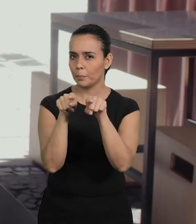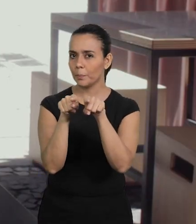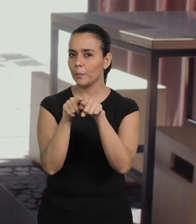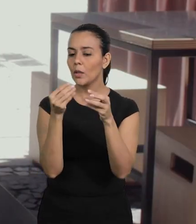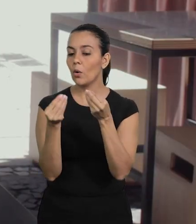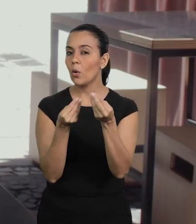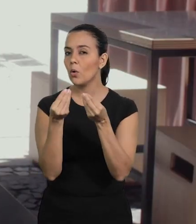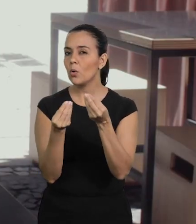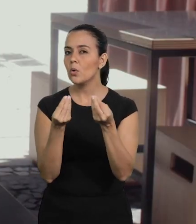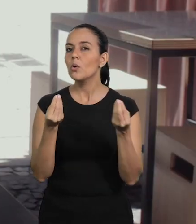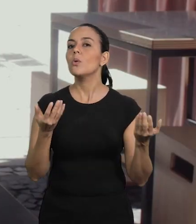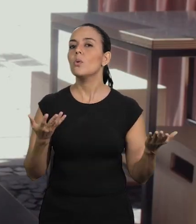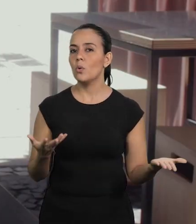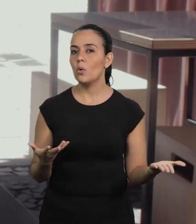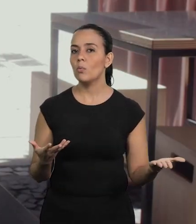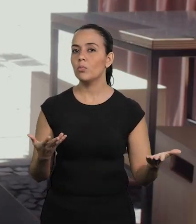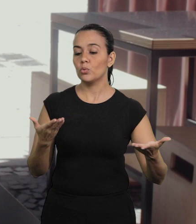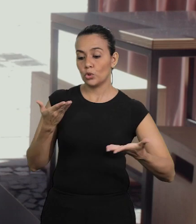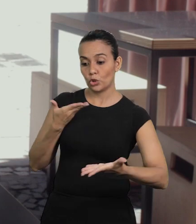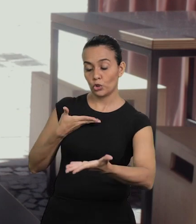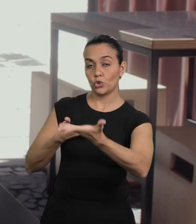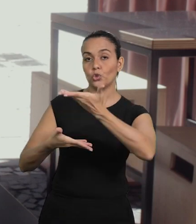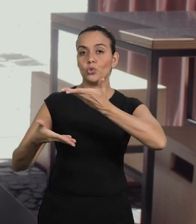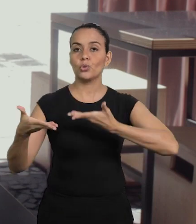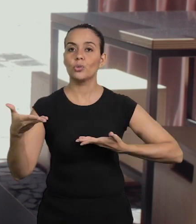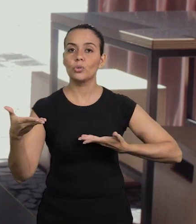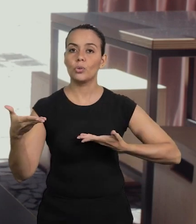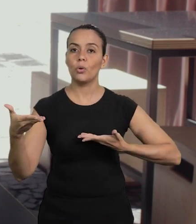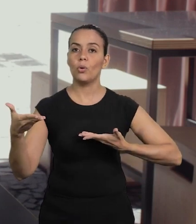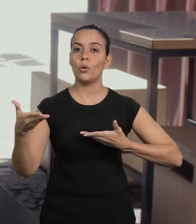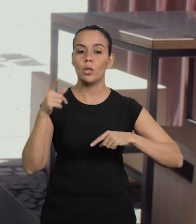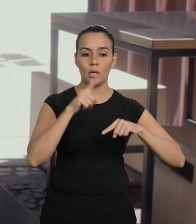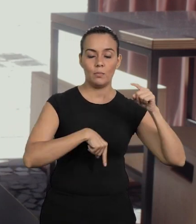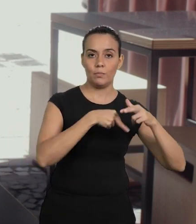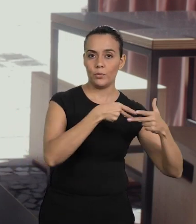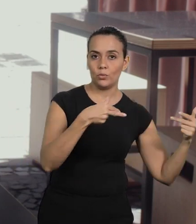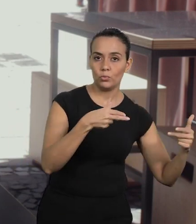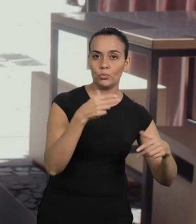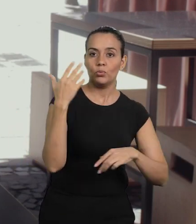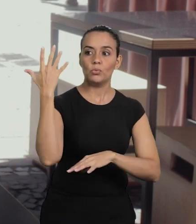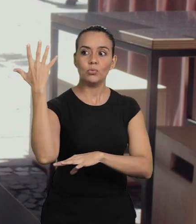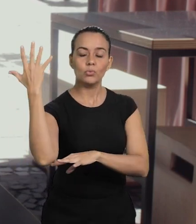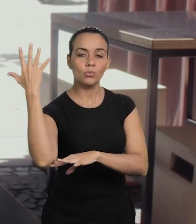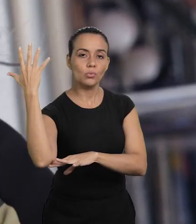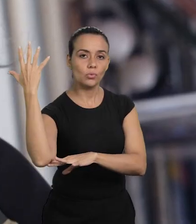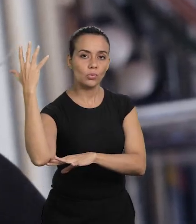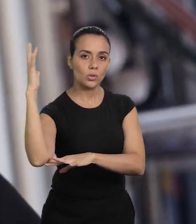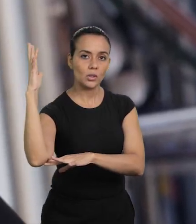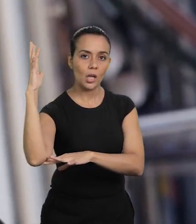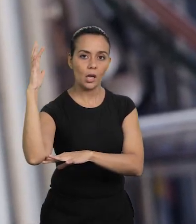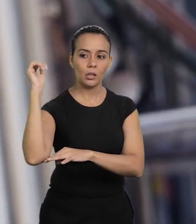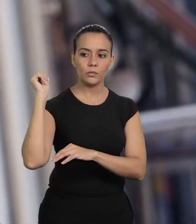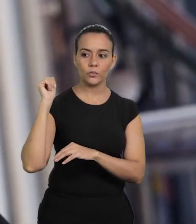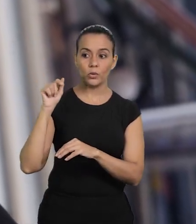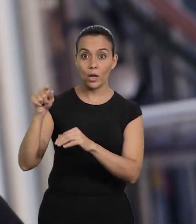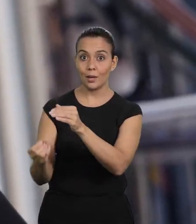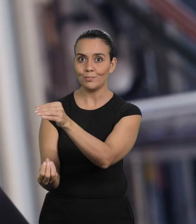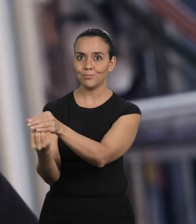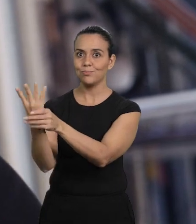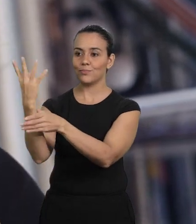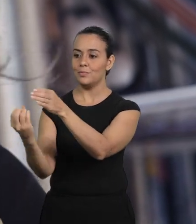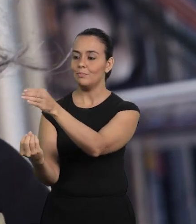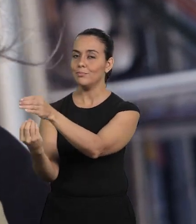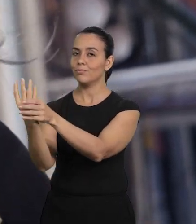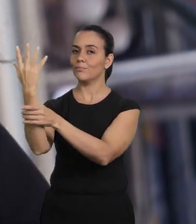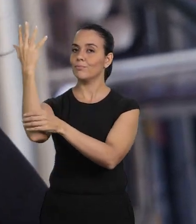ser devolvido. Pode ser em árvores, pode ser em espaços de lazer, pode ser em espaços